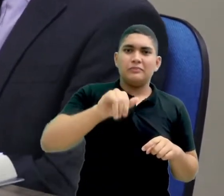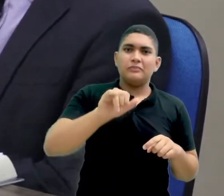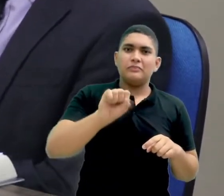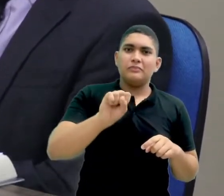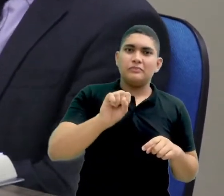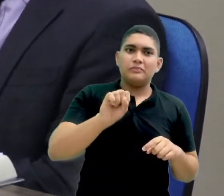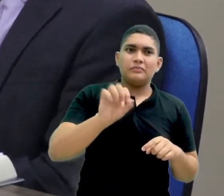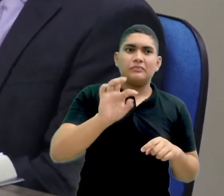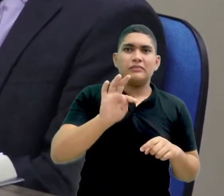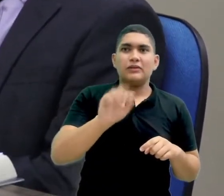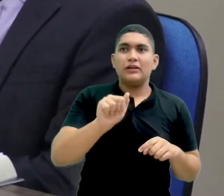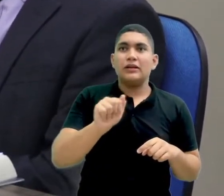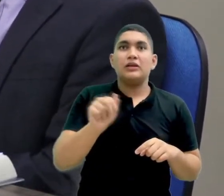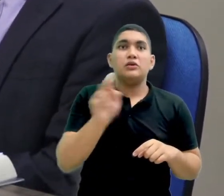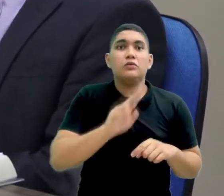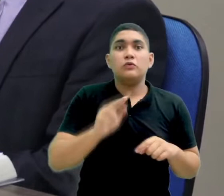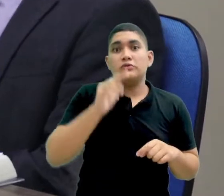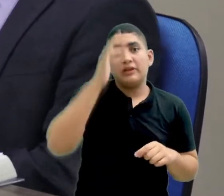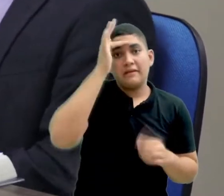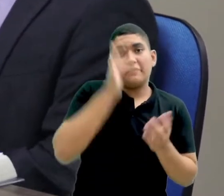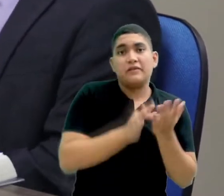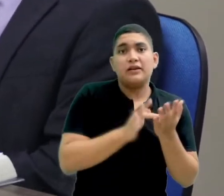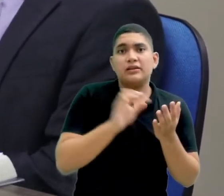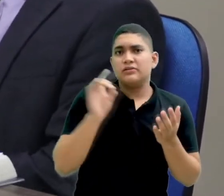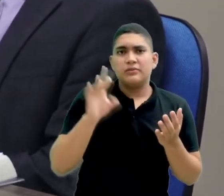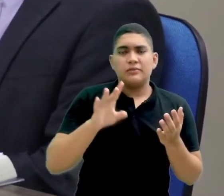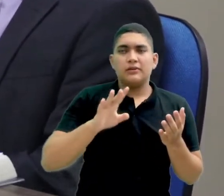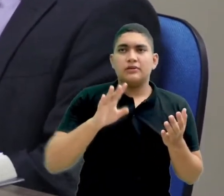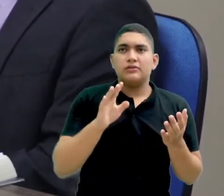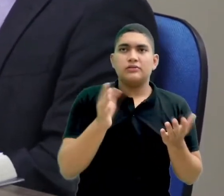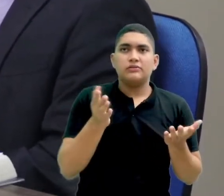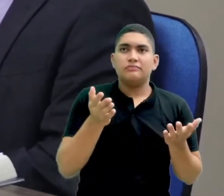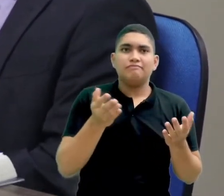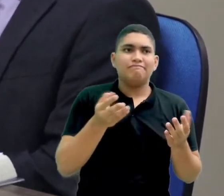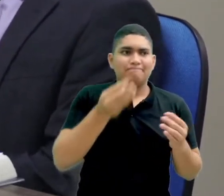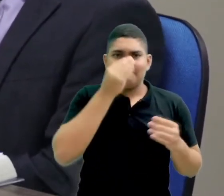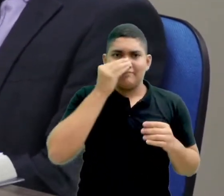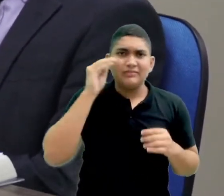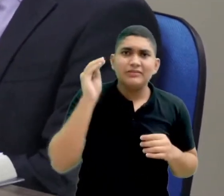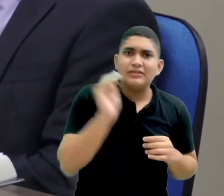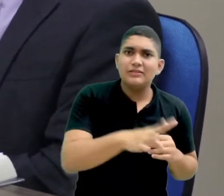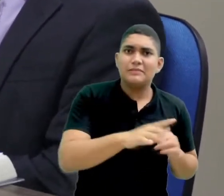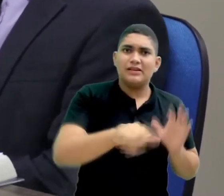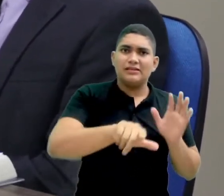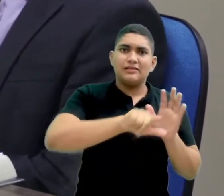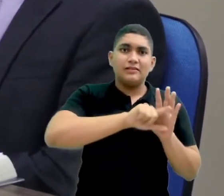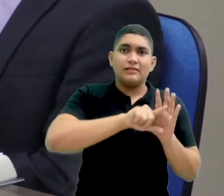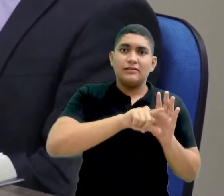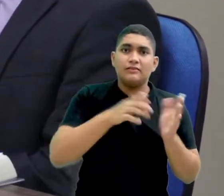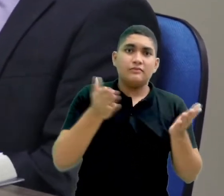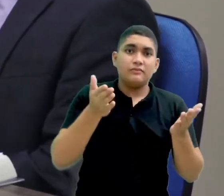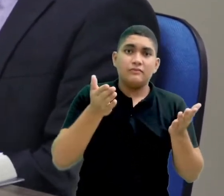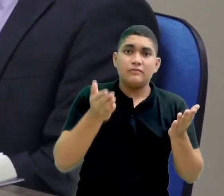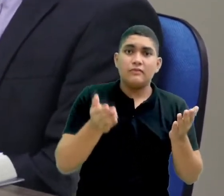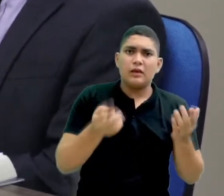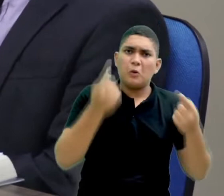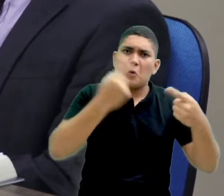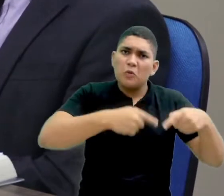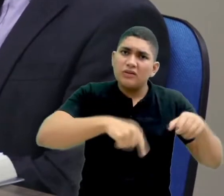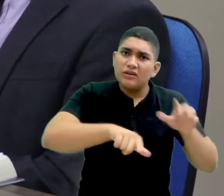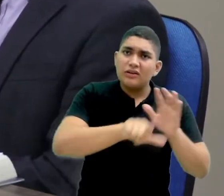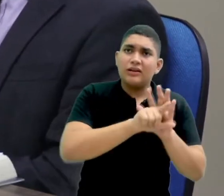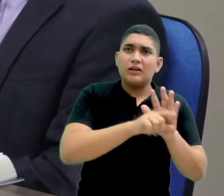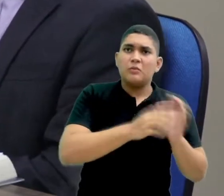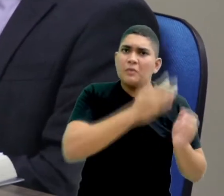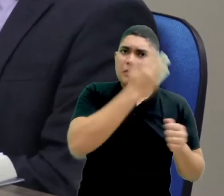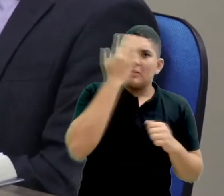é a negação, é contra. E nomista é da palavra grega nomos, que é lei, sem lei, contra a lei. É uma